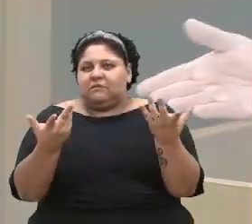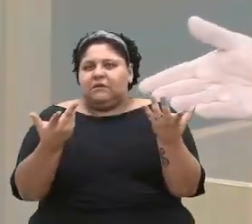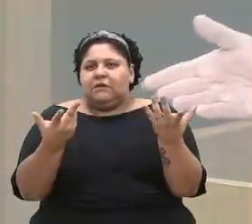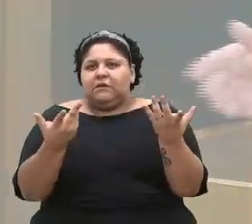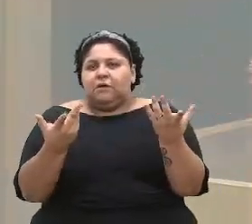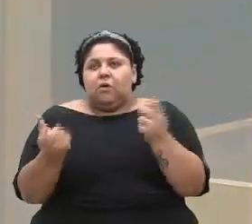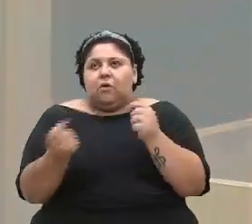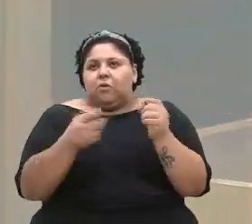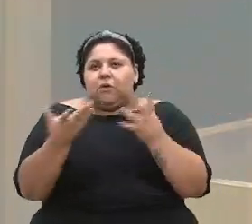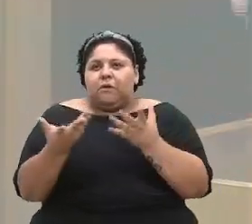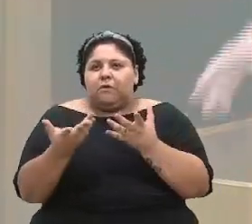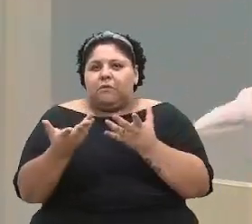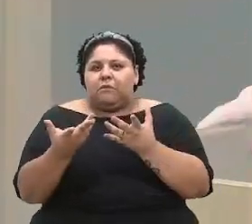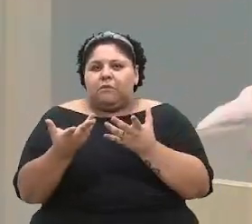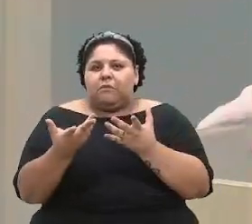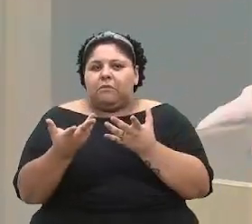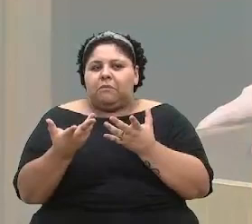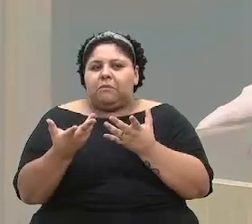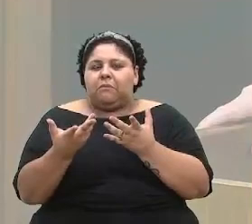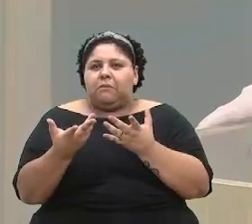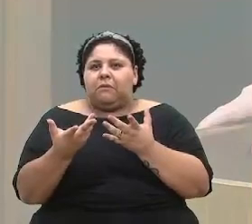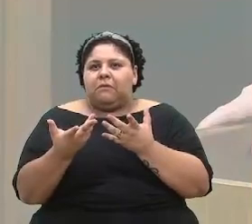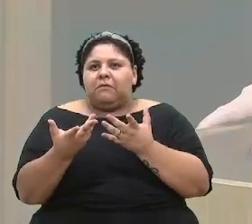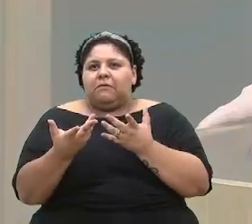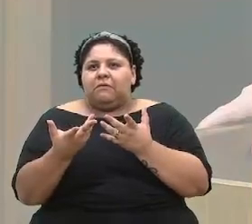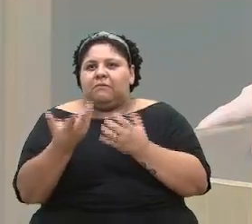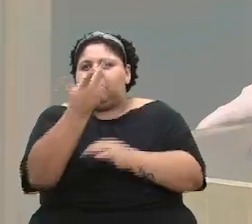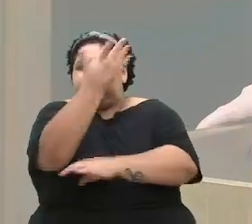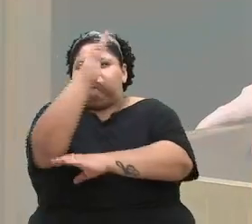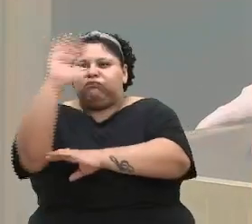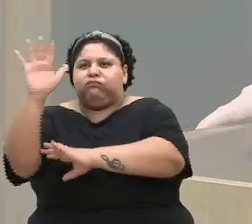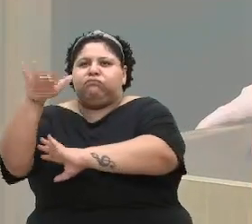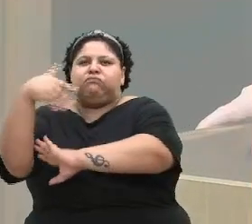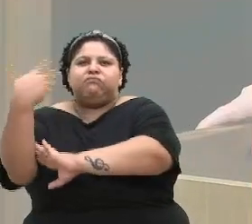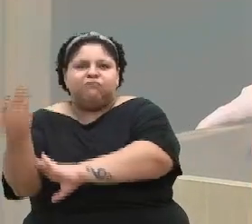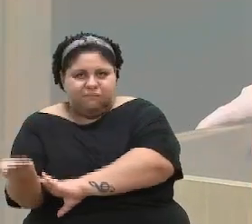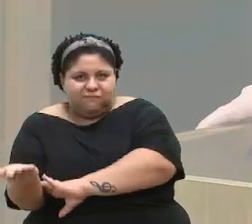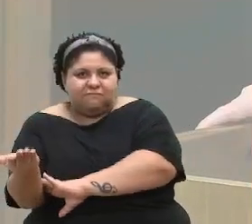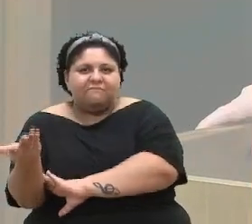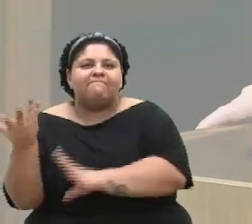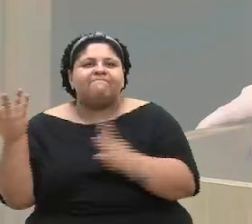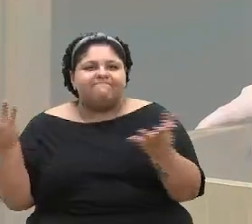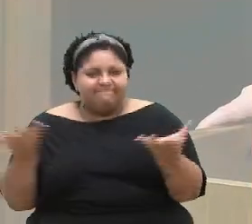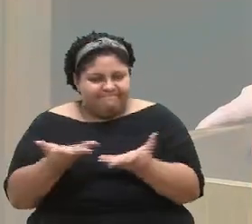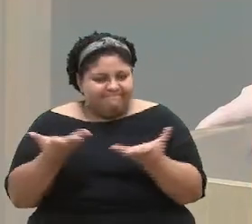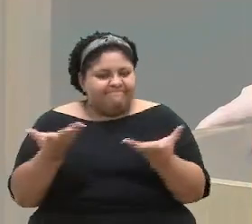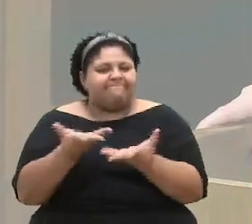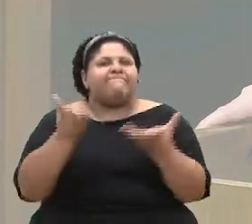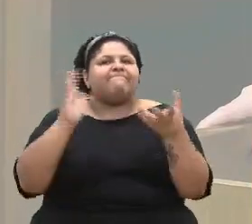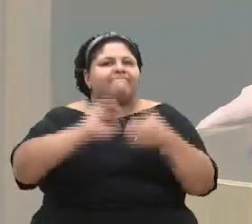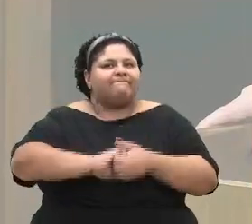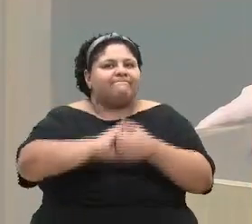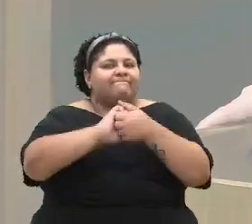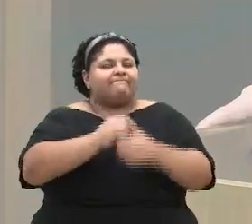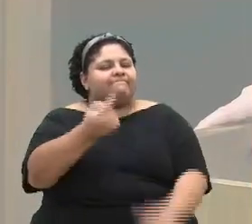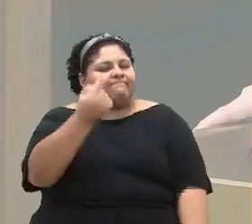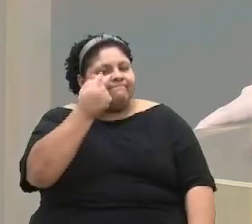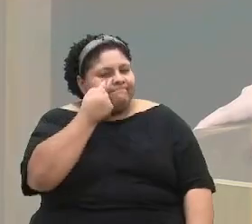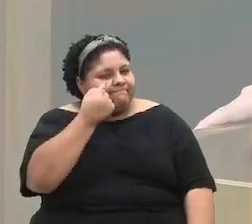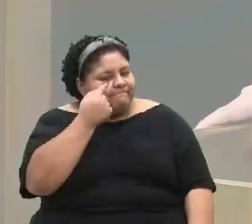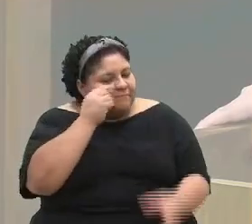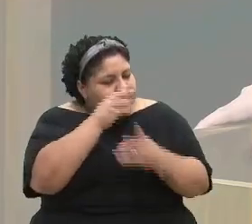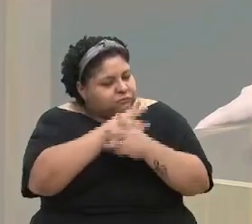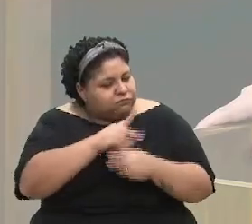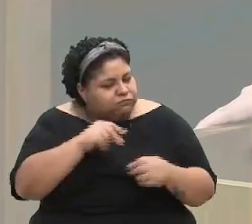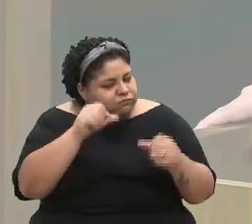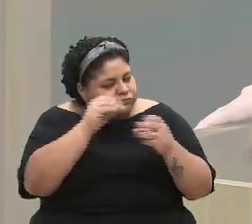que leva à morte da planta. Então, este cuidado, e aqui cumprimentar este olhar sensível à natureza, às